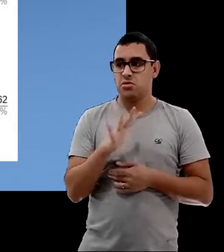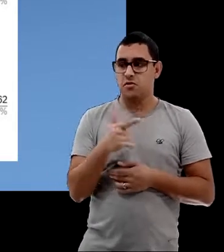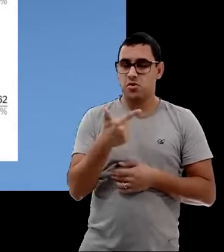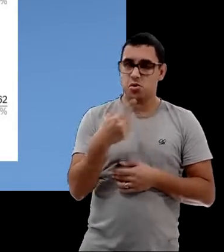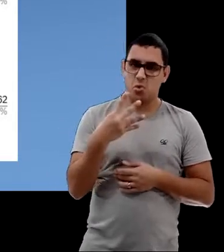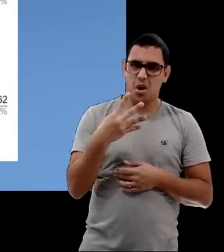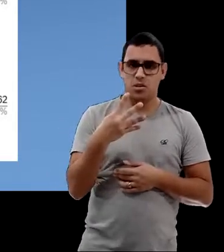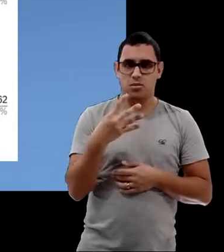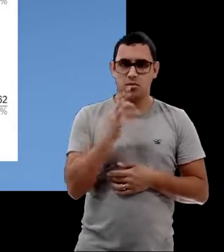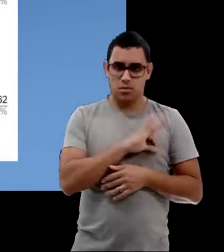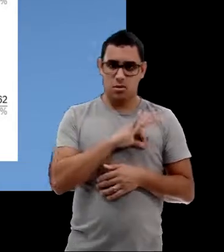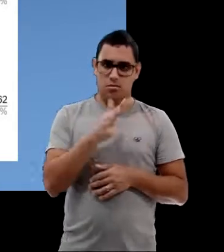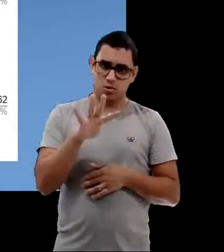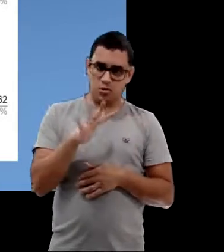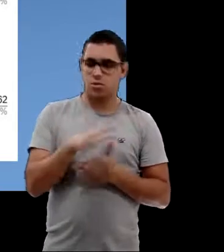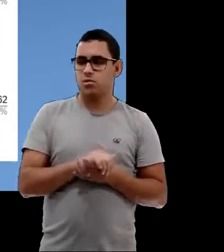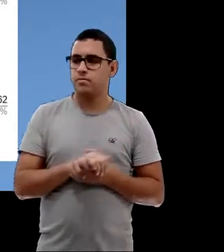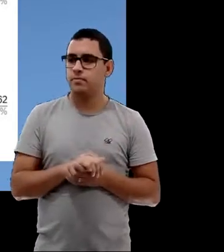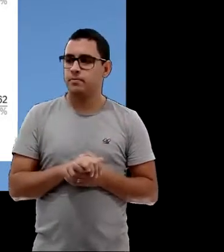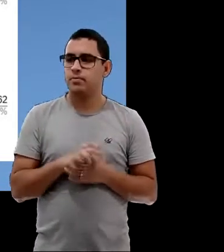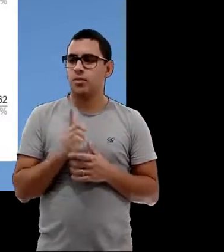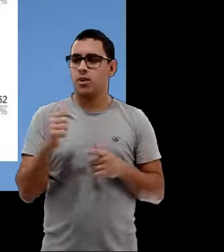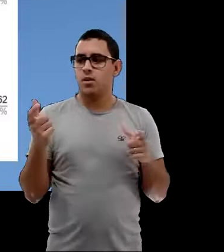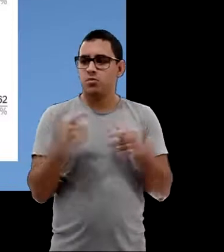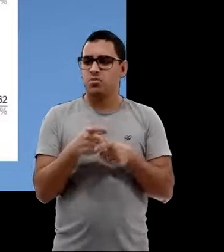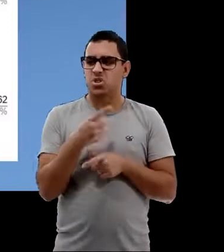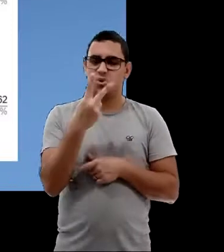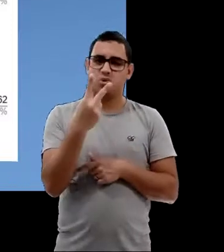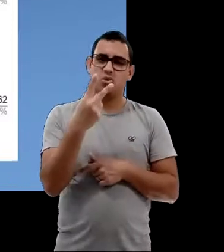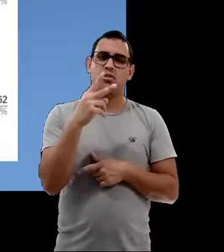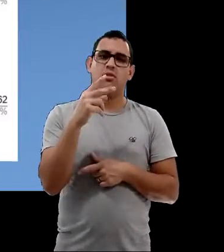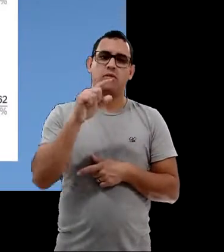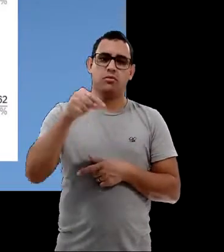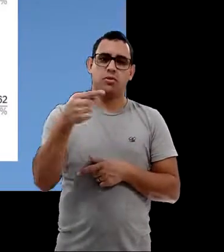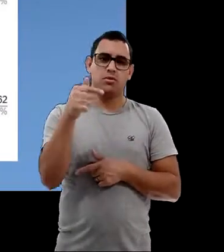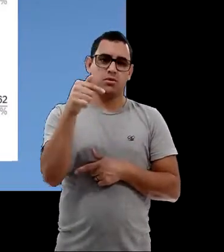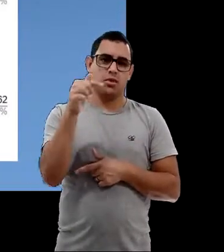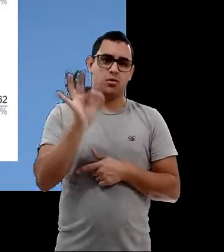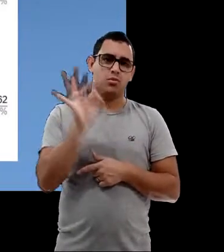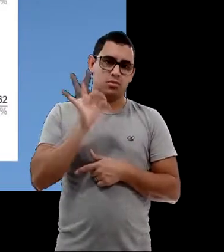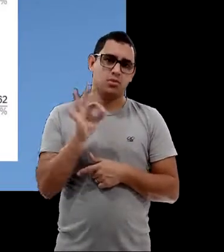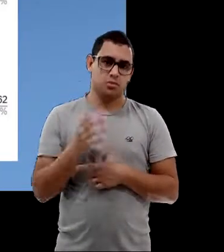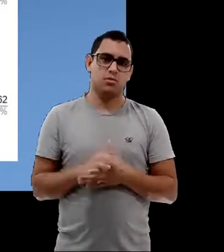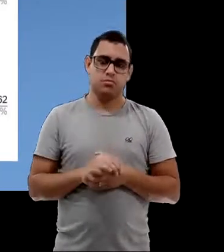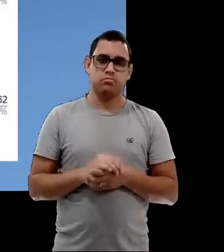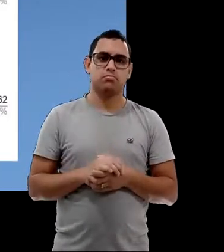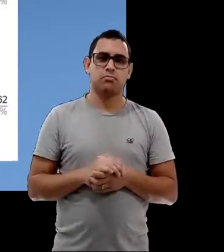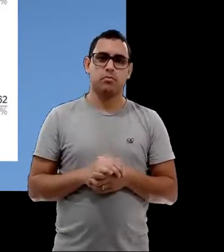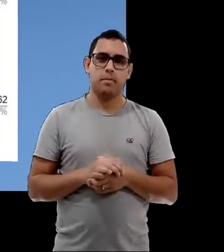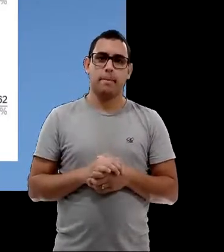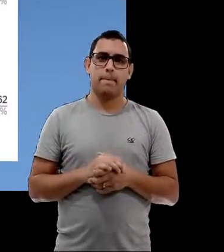23.850, ou seja, 24 salários mínimos, que é a menor parte, é 2,7%. Então, quem